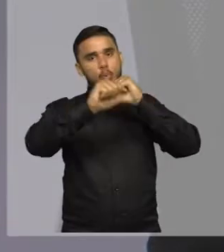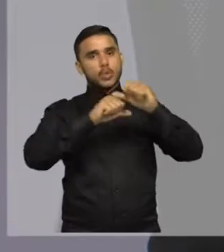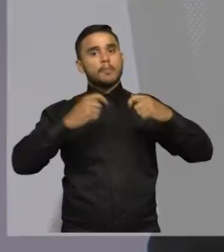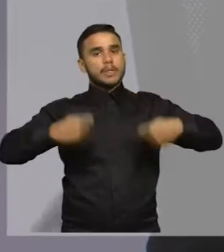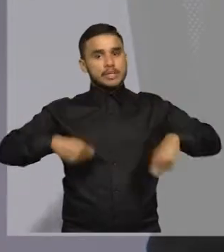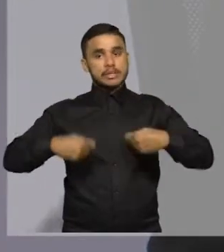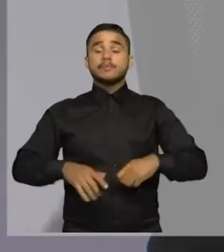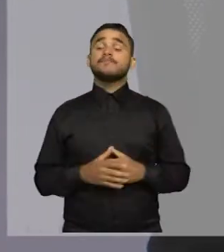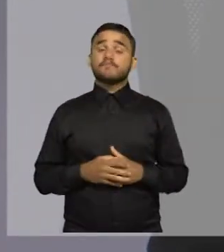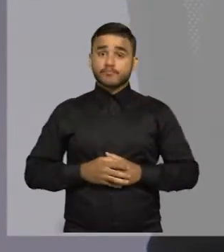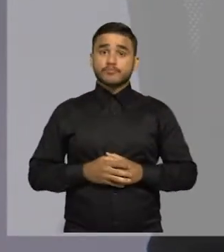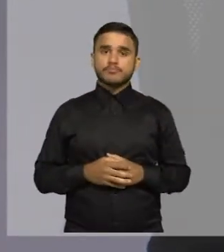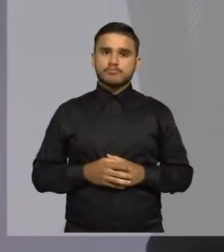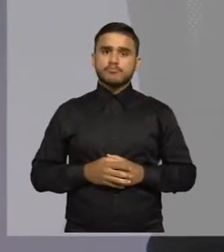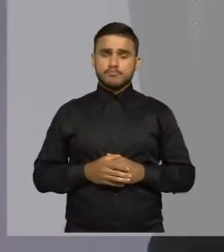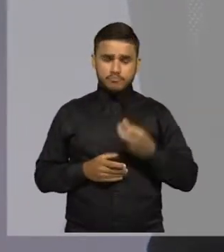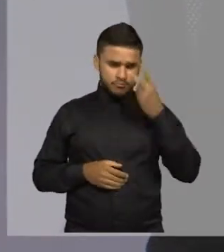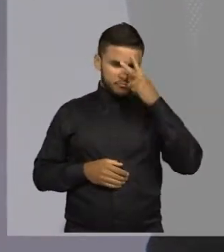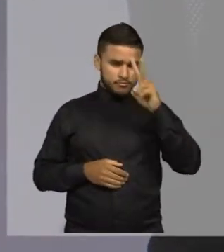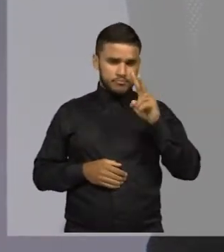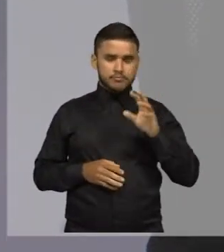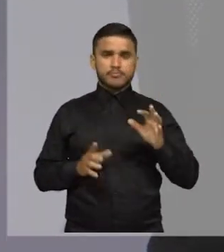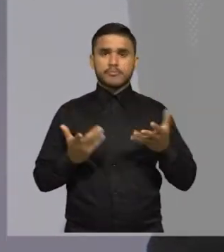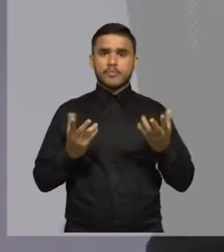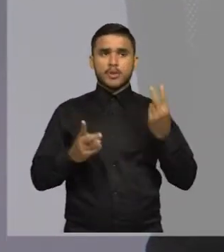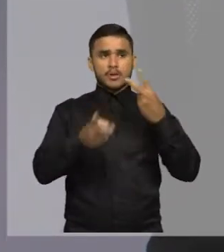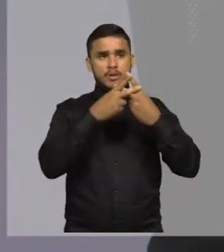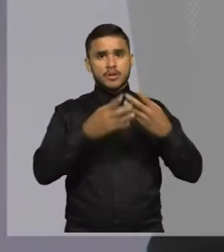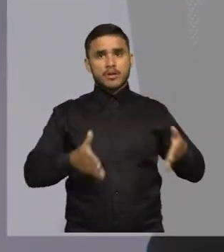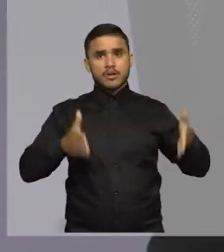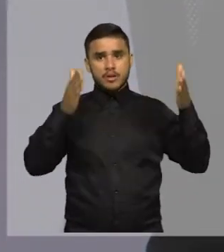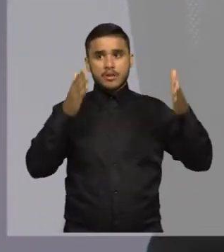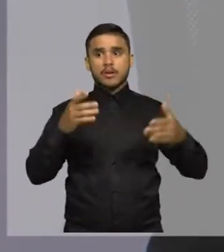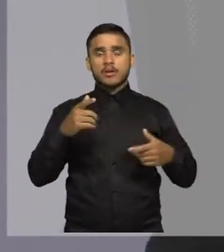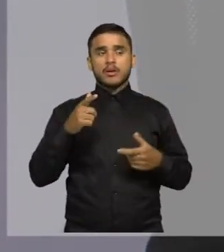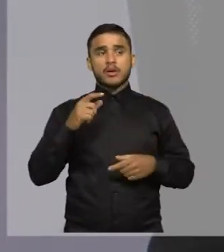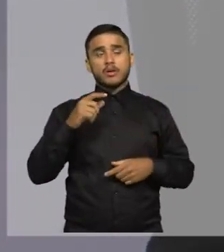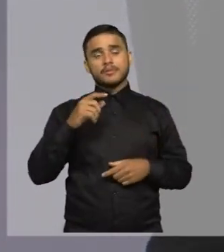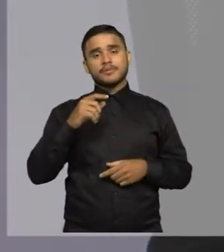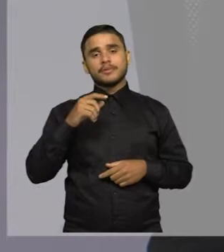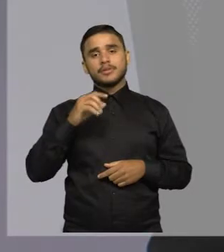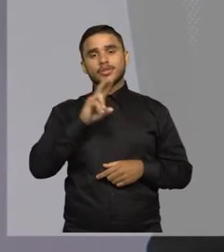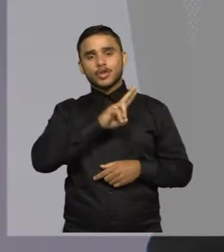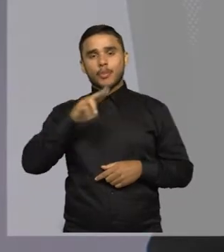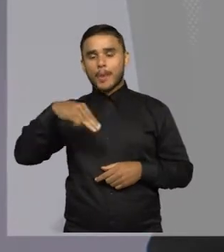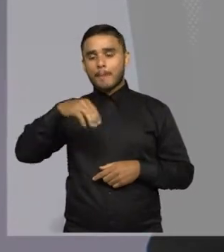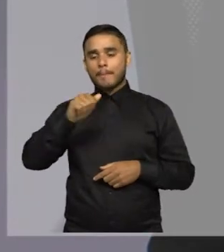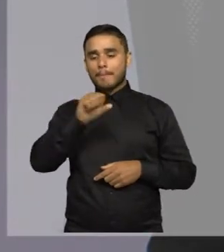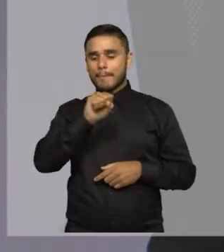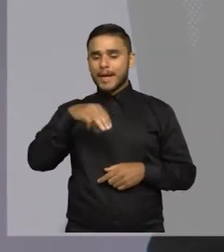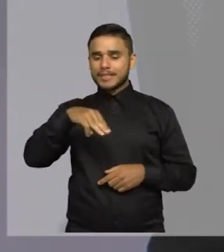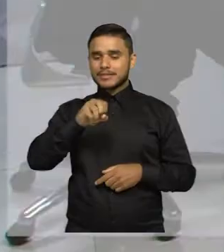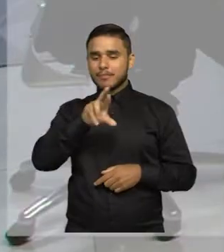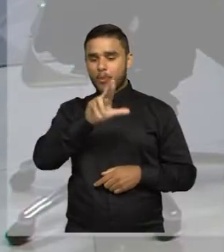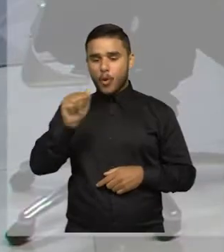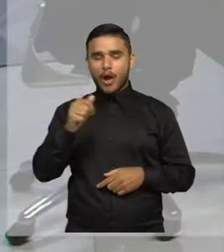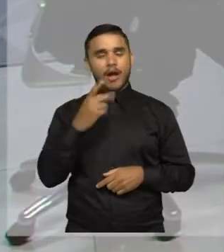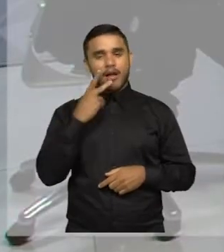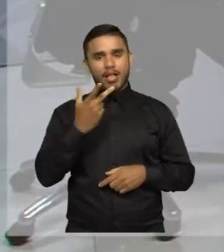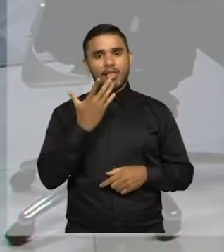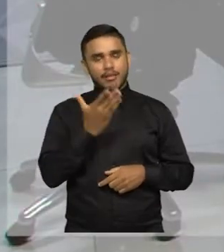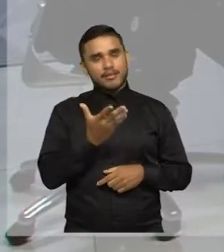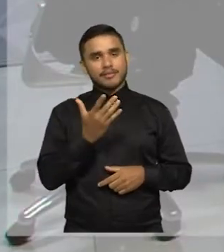maior com aquilo que se chama de cadeia ou masmorra, como acentuou bem o